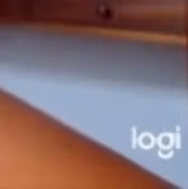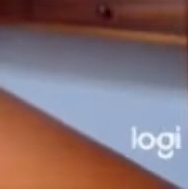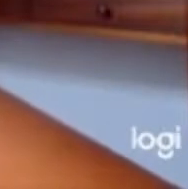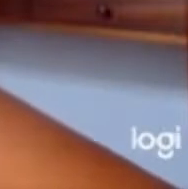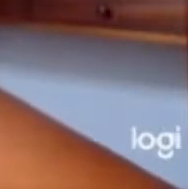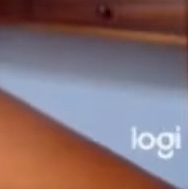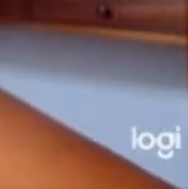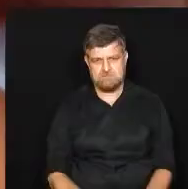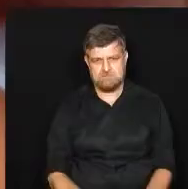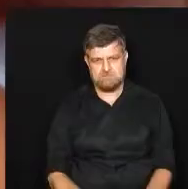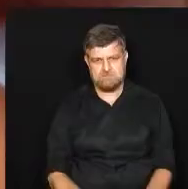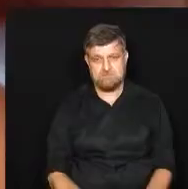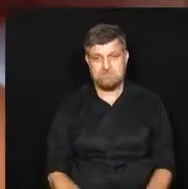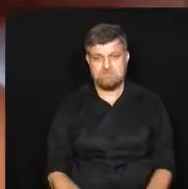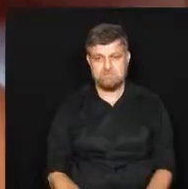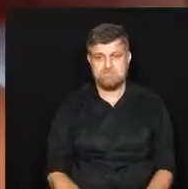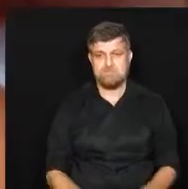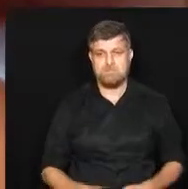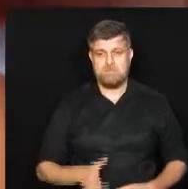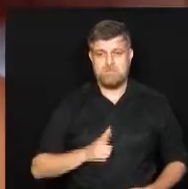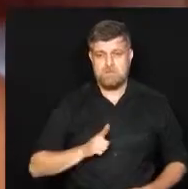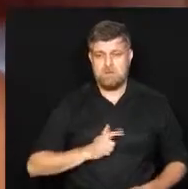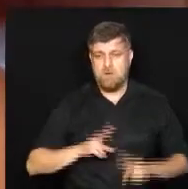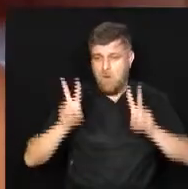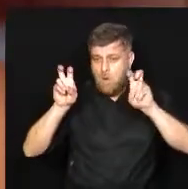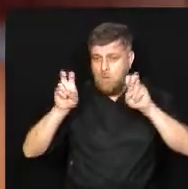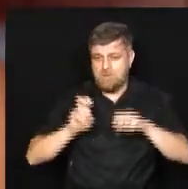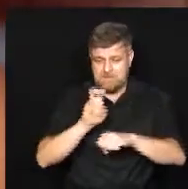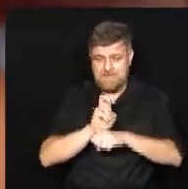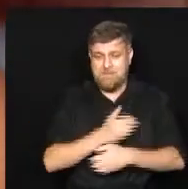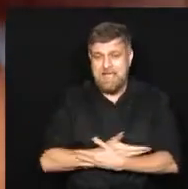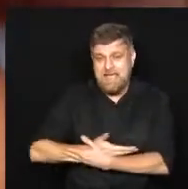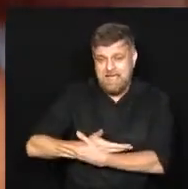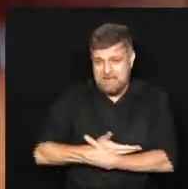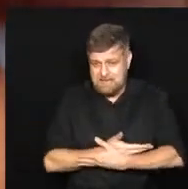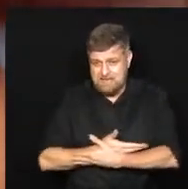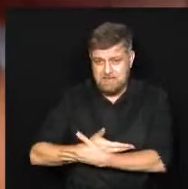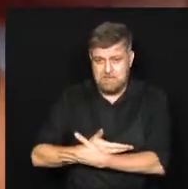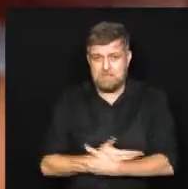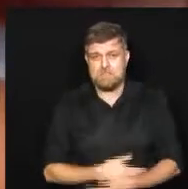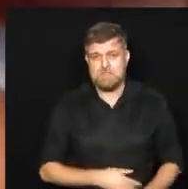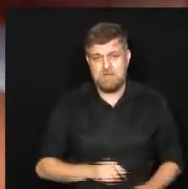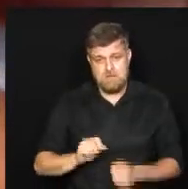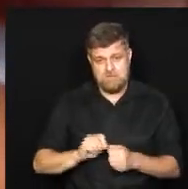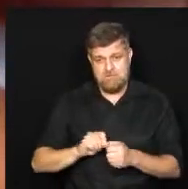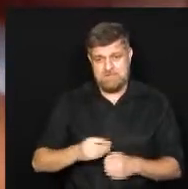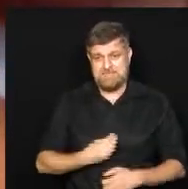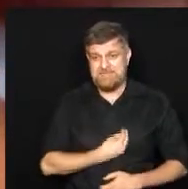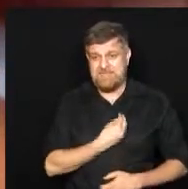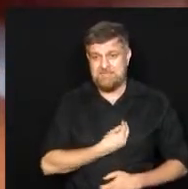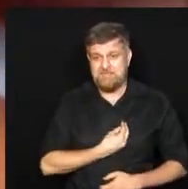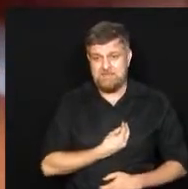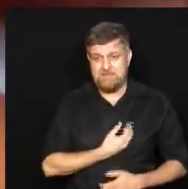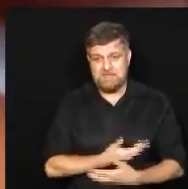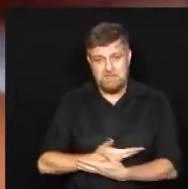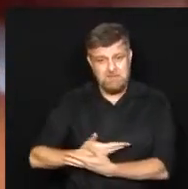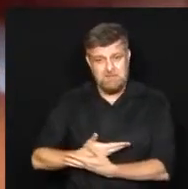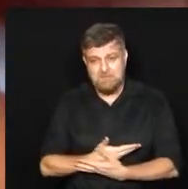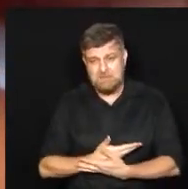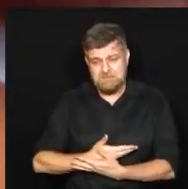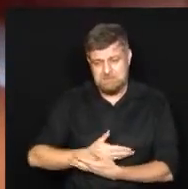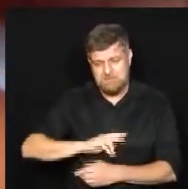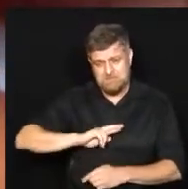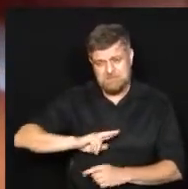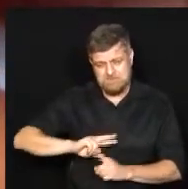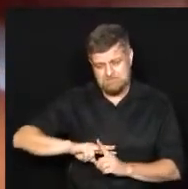social, cognitivo, e isso vai fazer uma diferença enorme na vida dela, né? E é